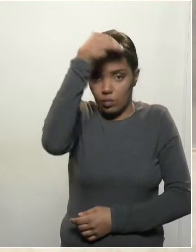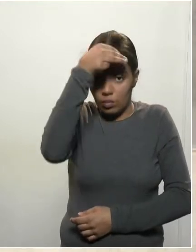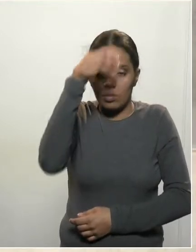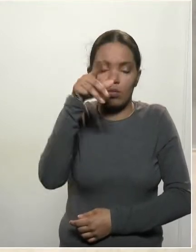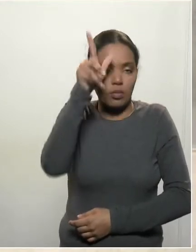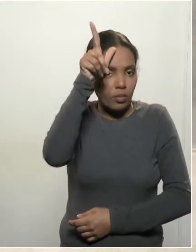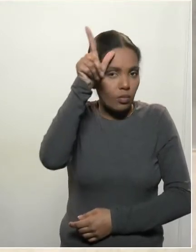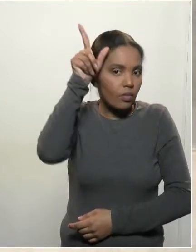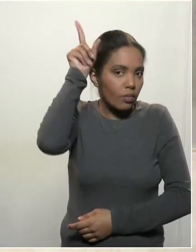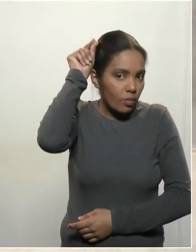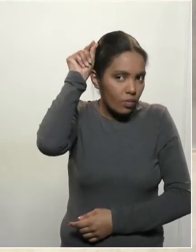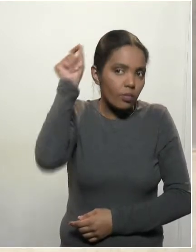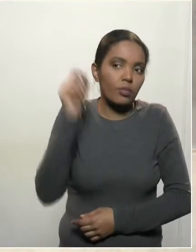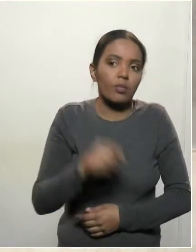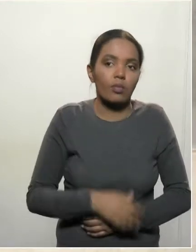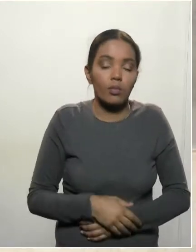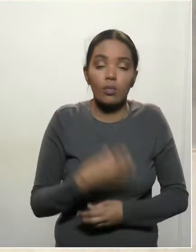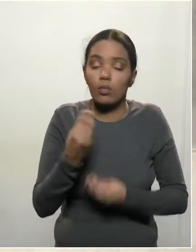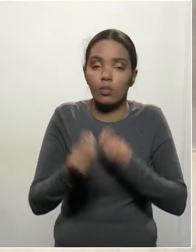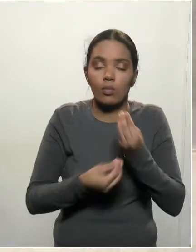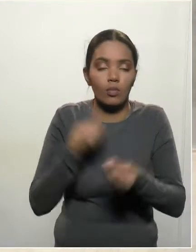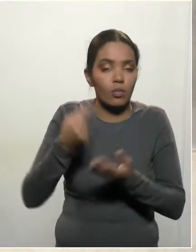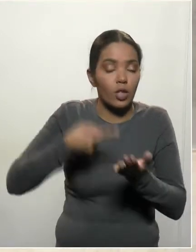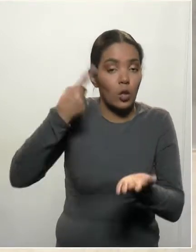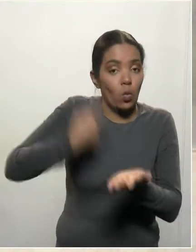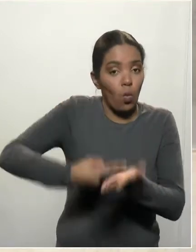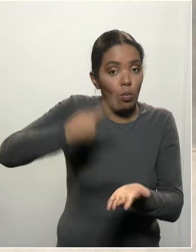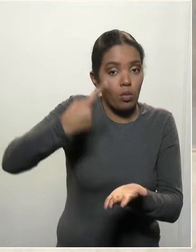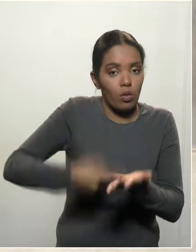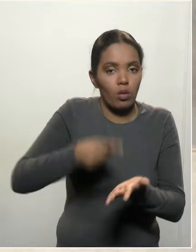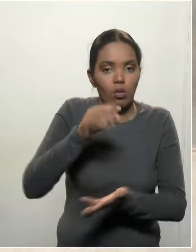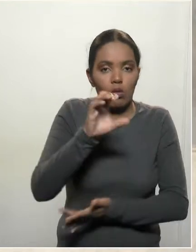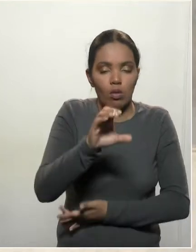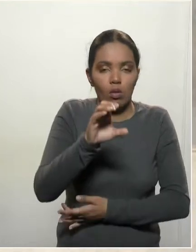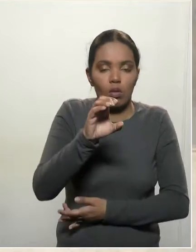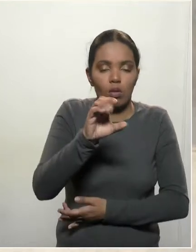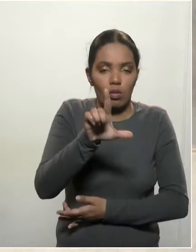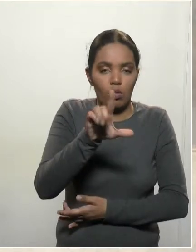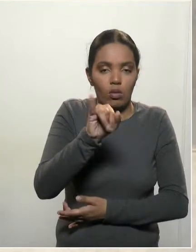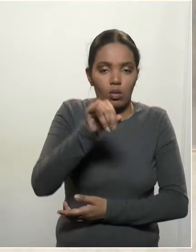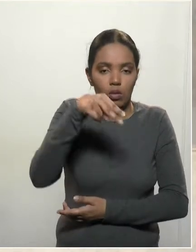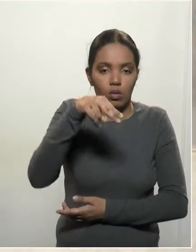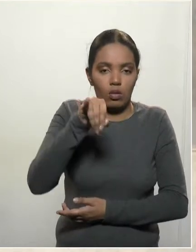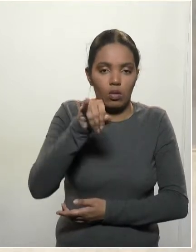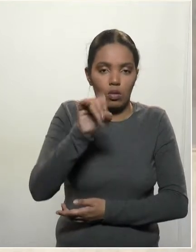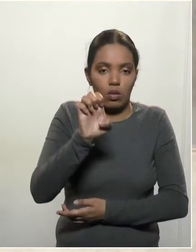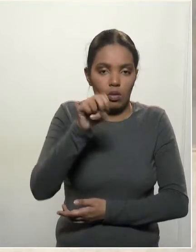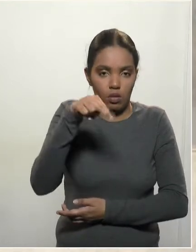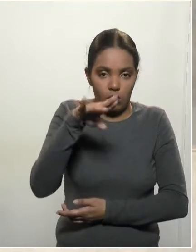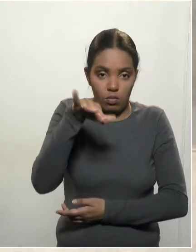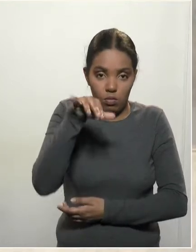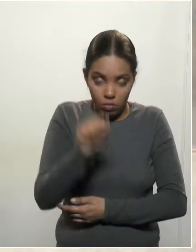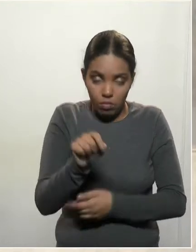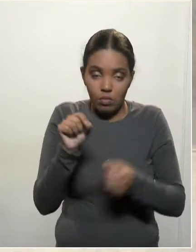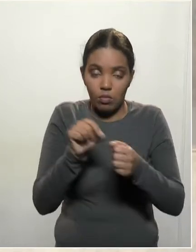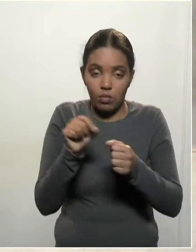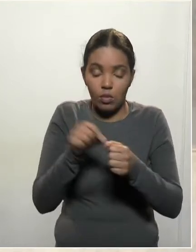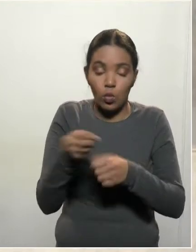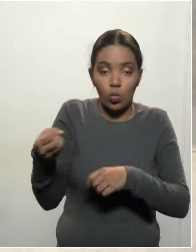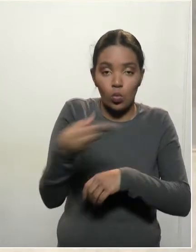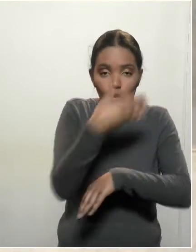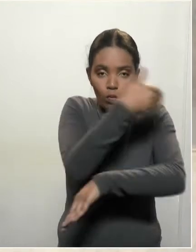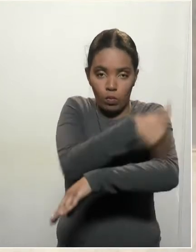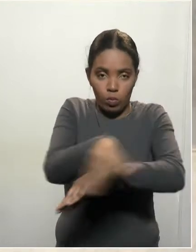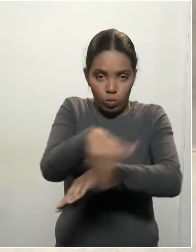Lee, sobre o acordo do cumprimento do acordo de leniência visando a realização da reconfiguração do termo Cataratas em